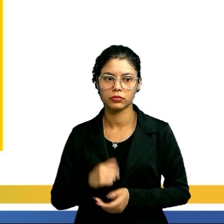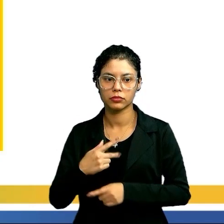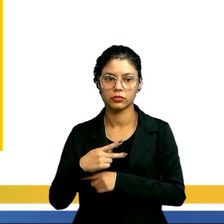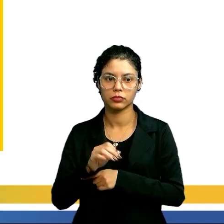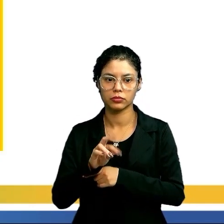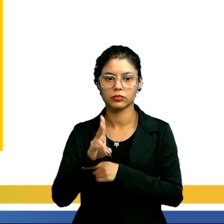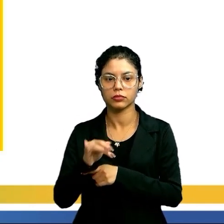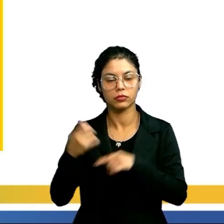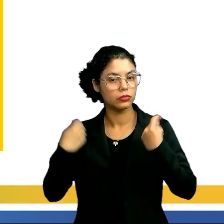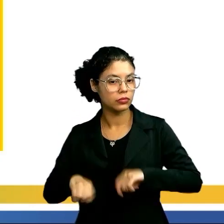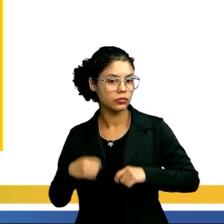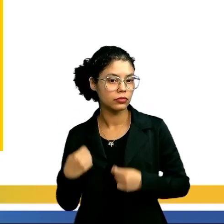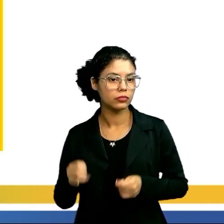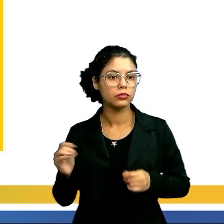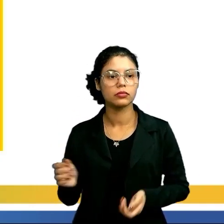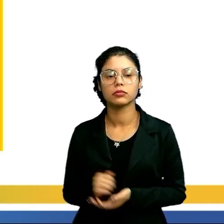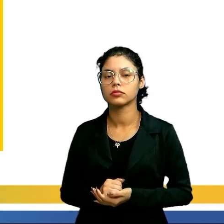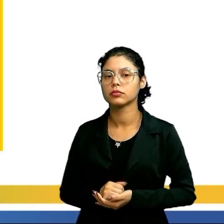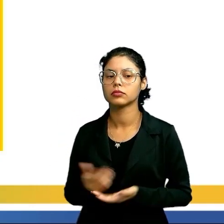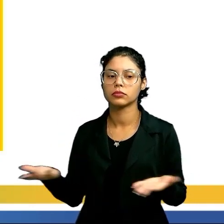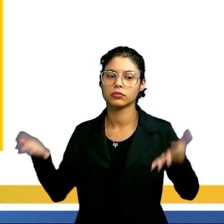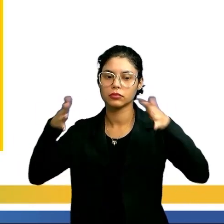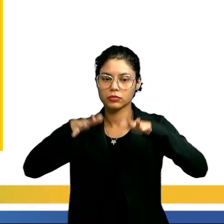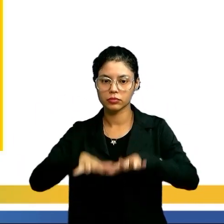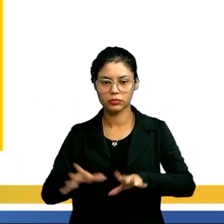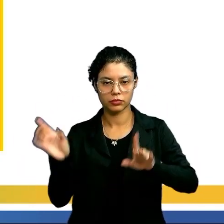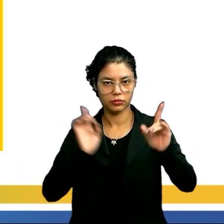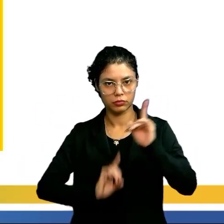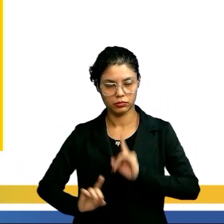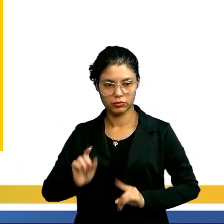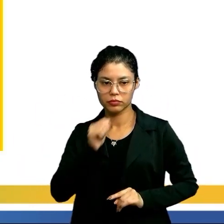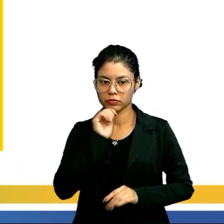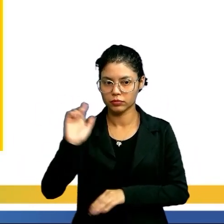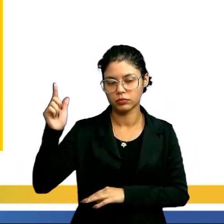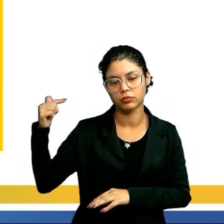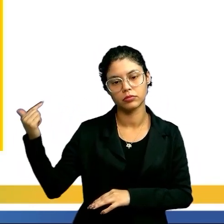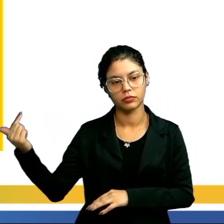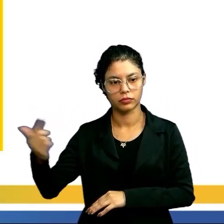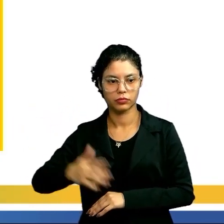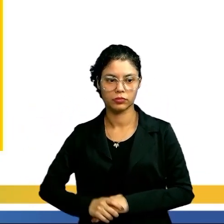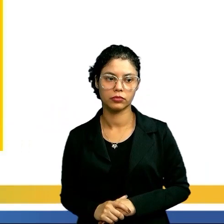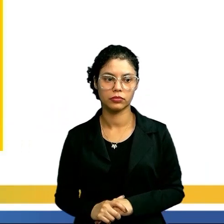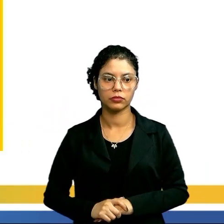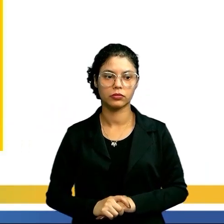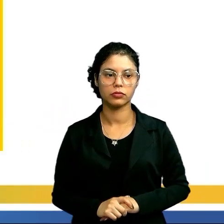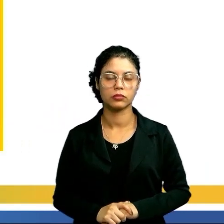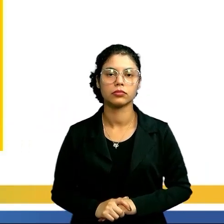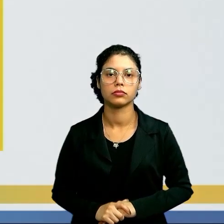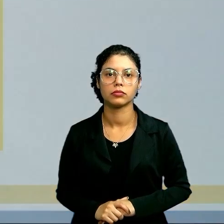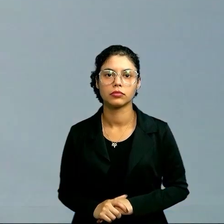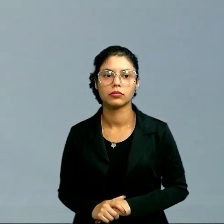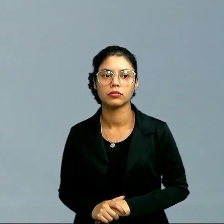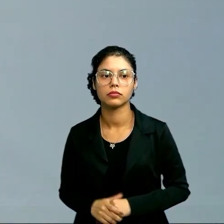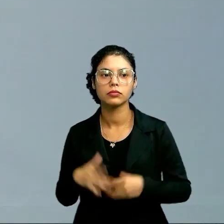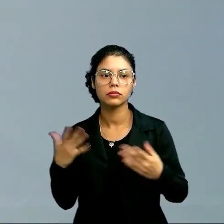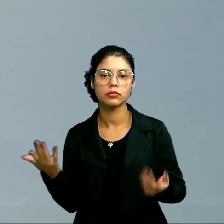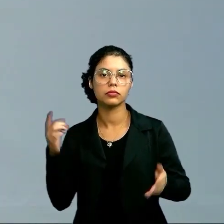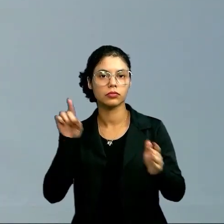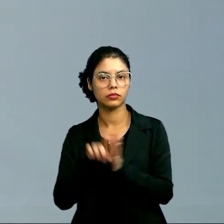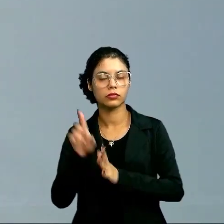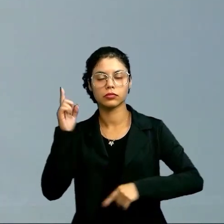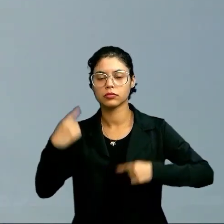porte de necessidades especiais, entre outras razões. Por exemplo, vamos pegar aqui no Brasil a